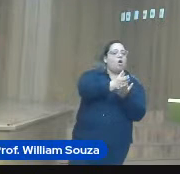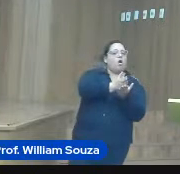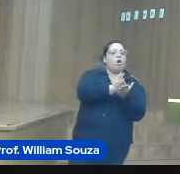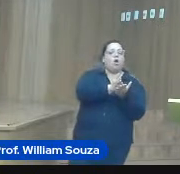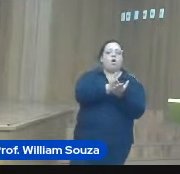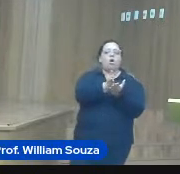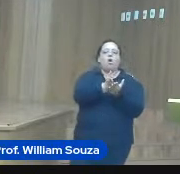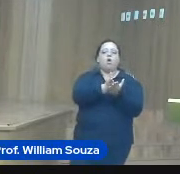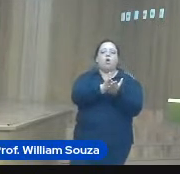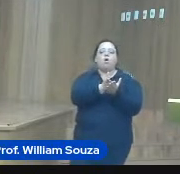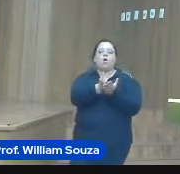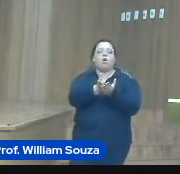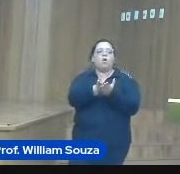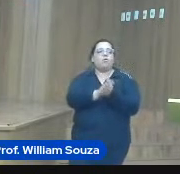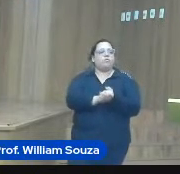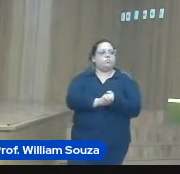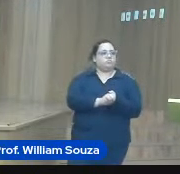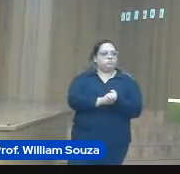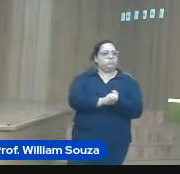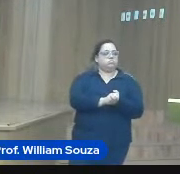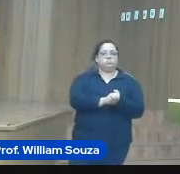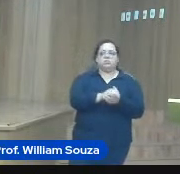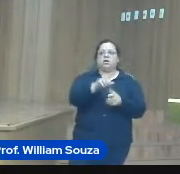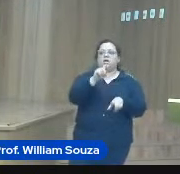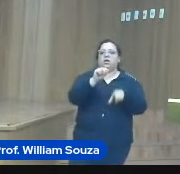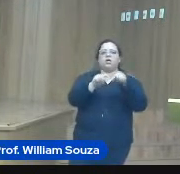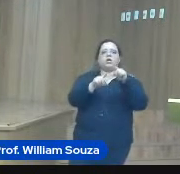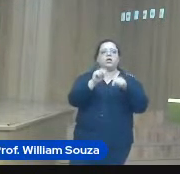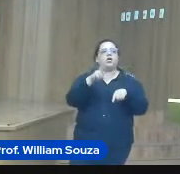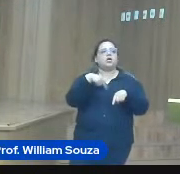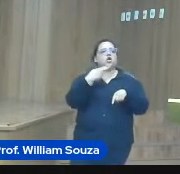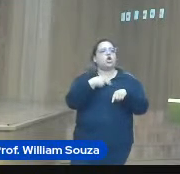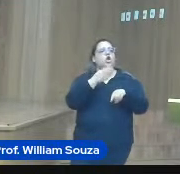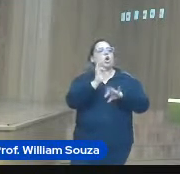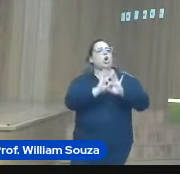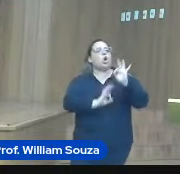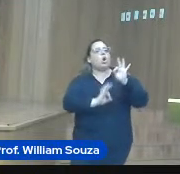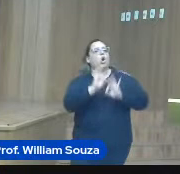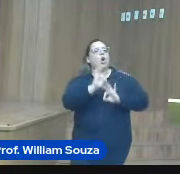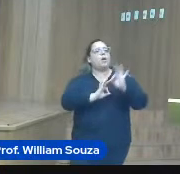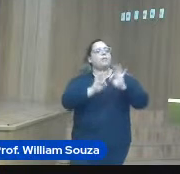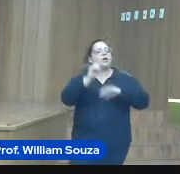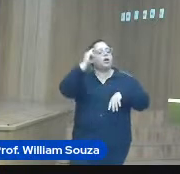possibilidade da gente construir uma utopia de paz.